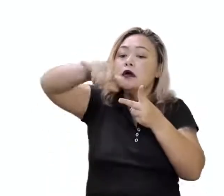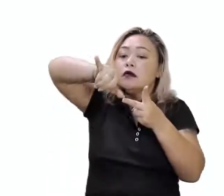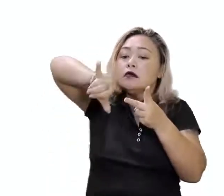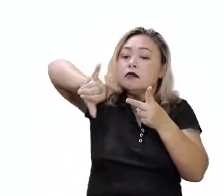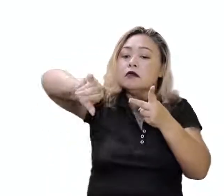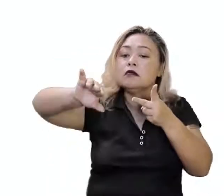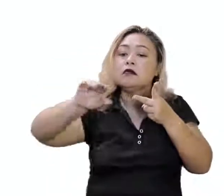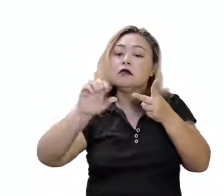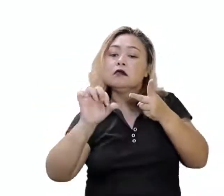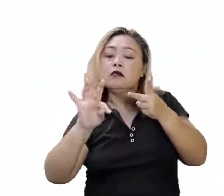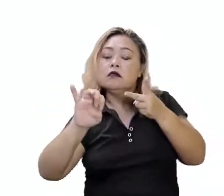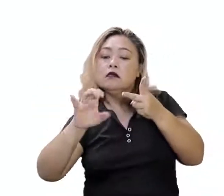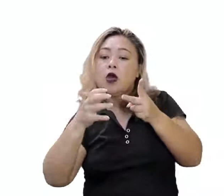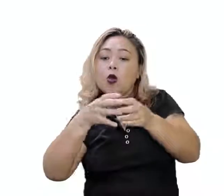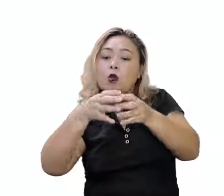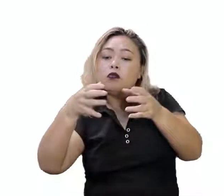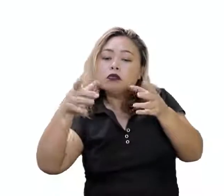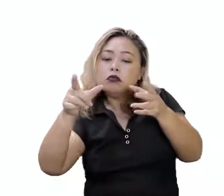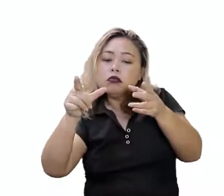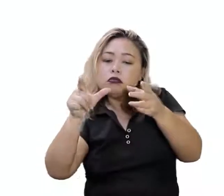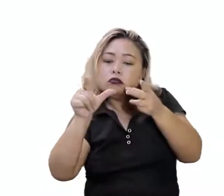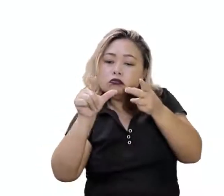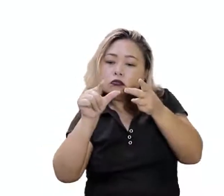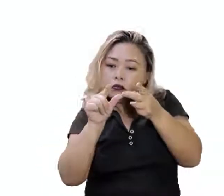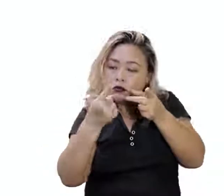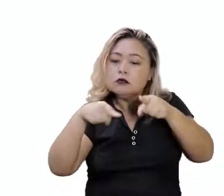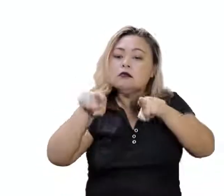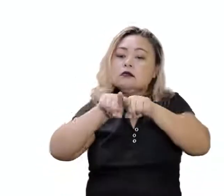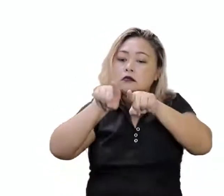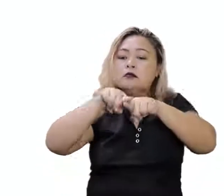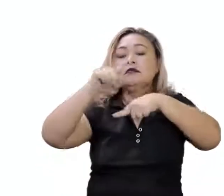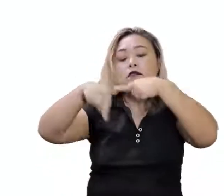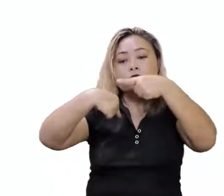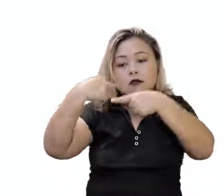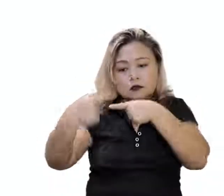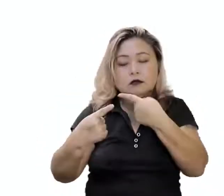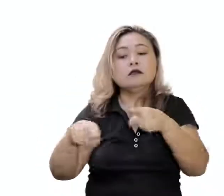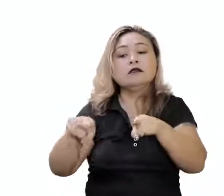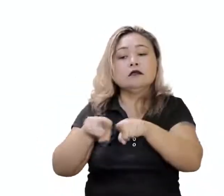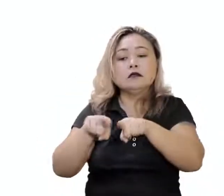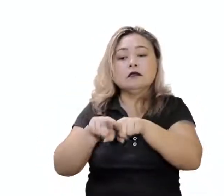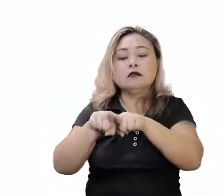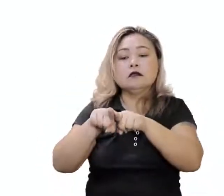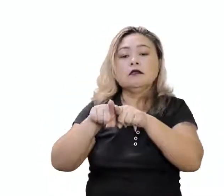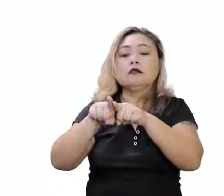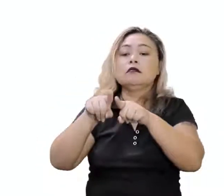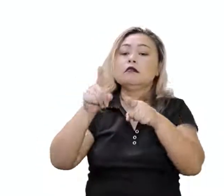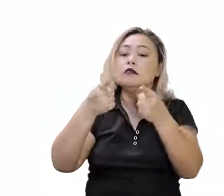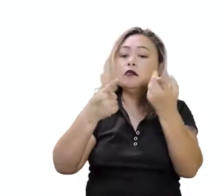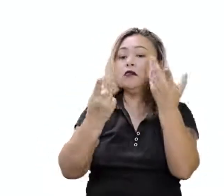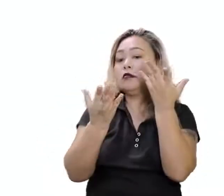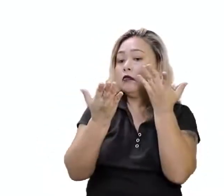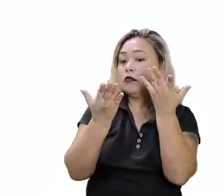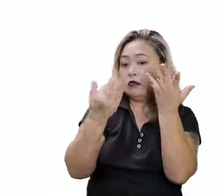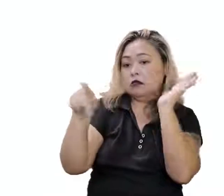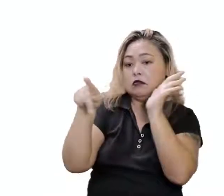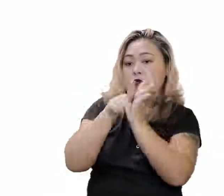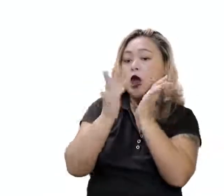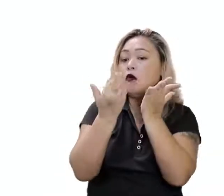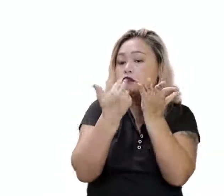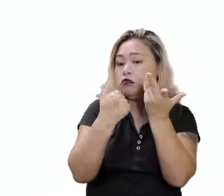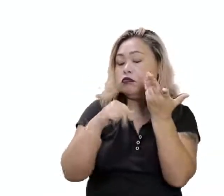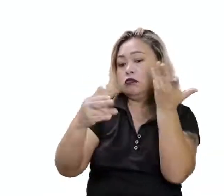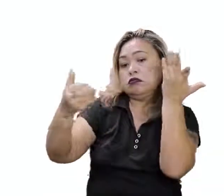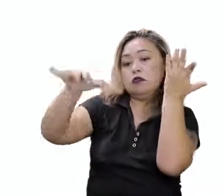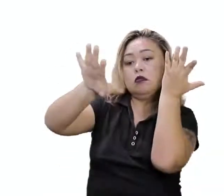quimiosintetizantes, que são um grupo mais reduzido, mas que também vão realizar o processo, também são chamados de autótrofos, tá bom? Mas